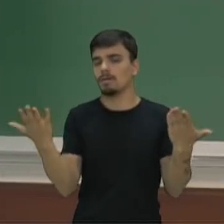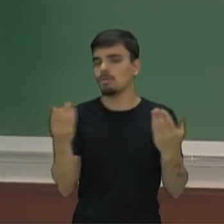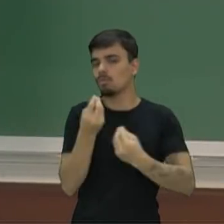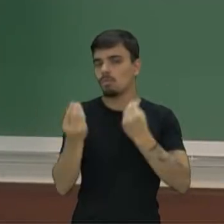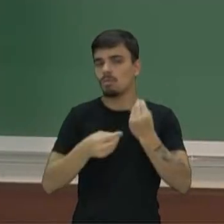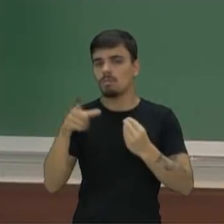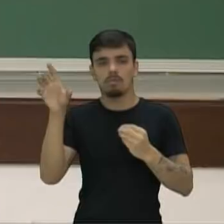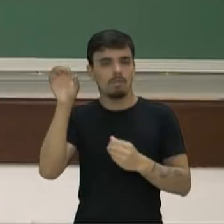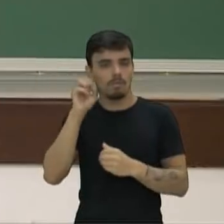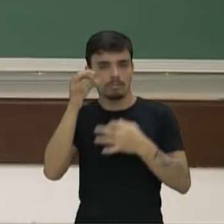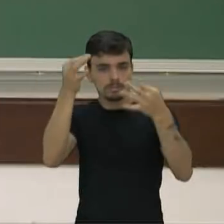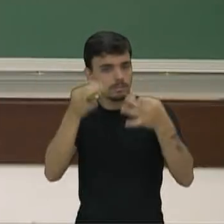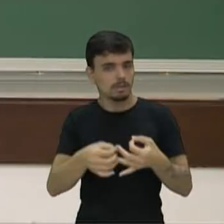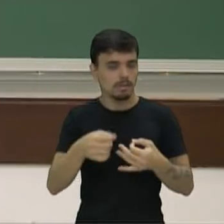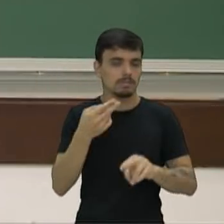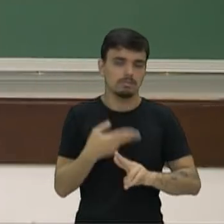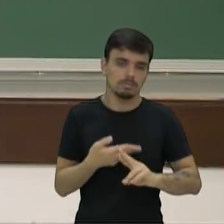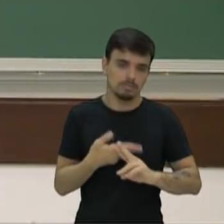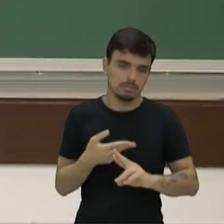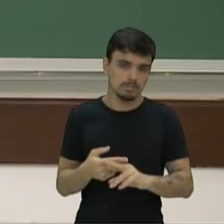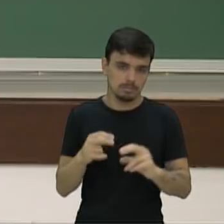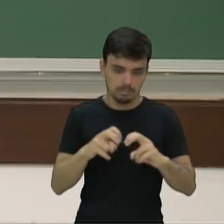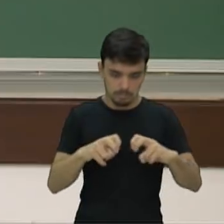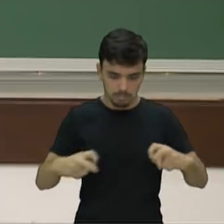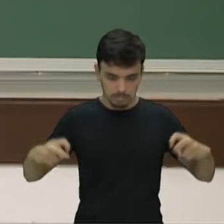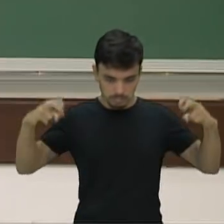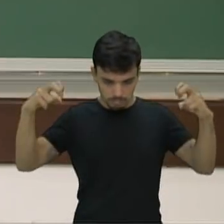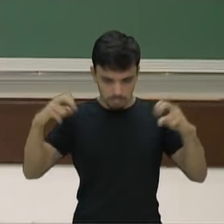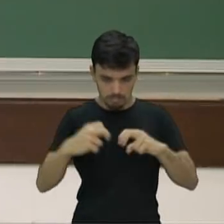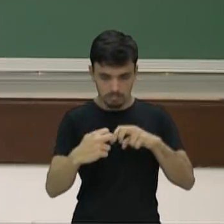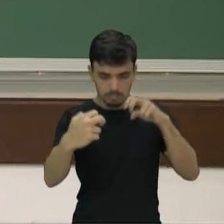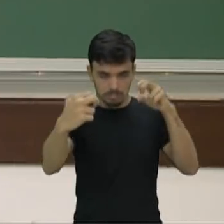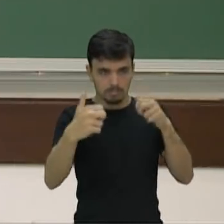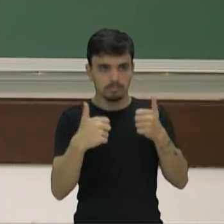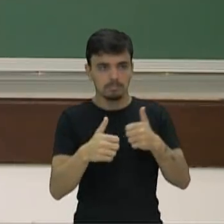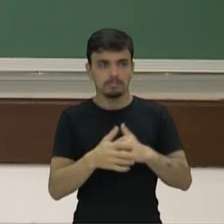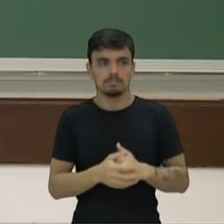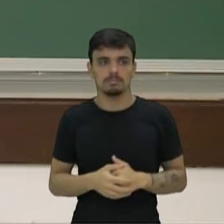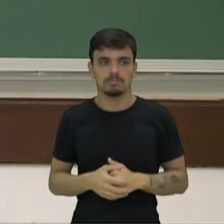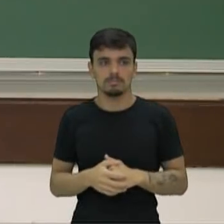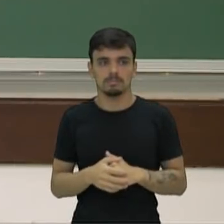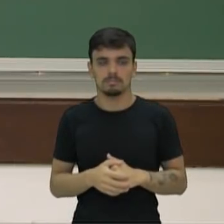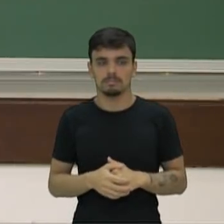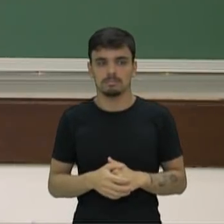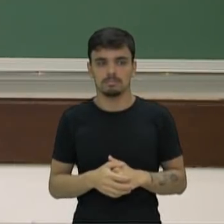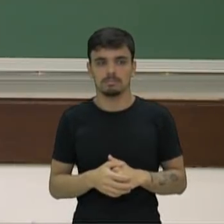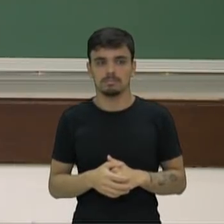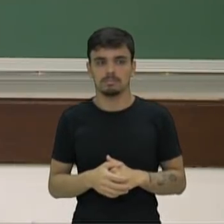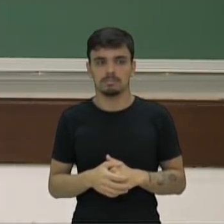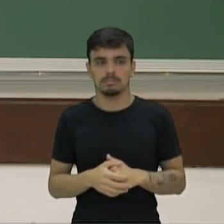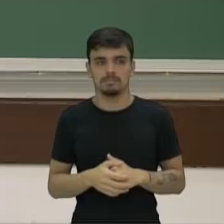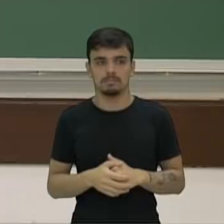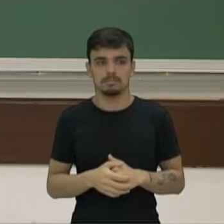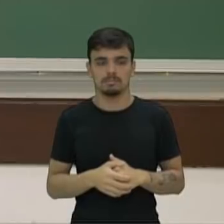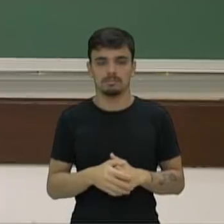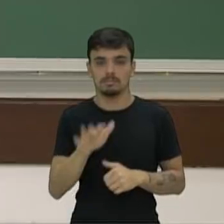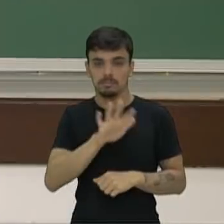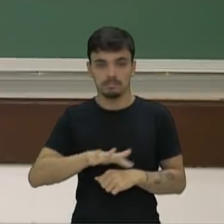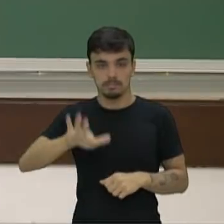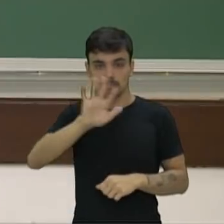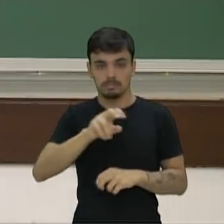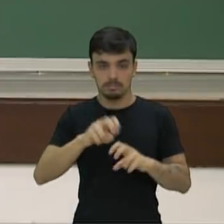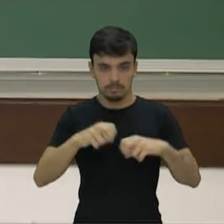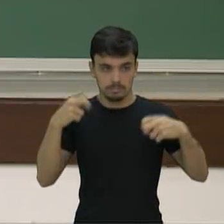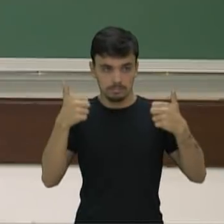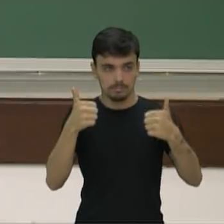acústica fechada? Utilizando também essa técnica. Opa, fui parar aqui, foi sem querer, pessoal. Em geral, aproveitando essa inclinação